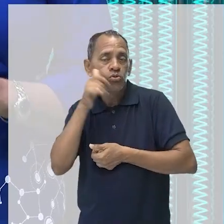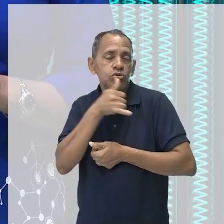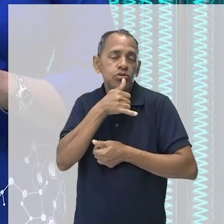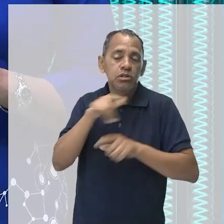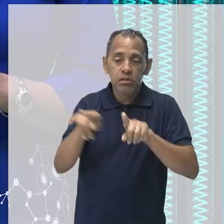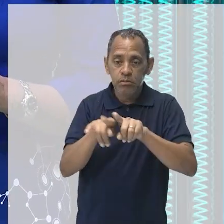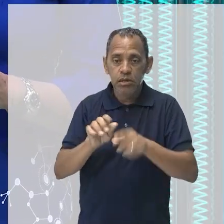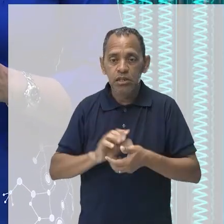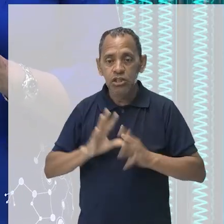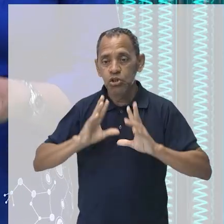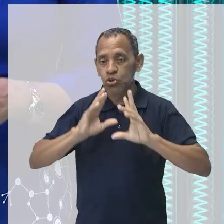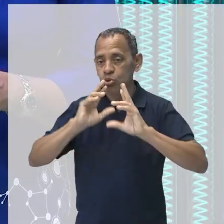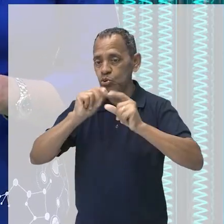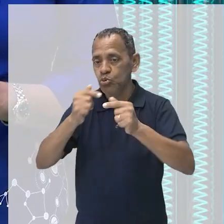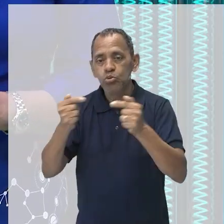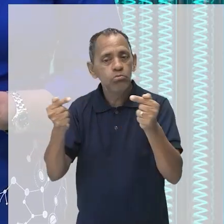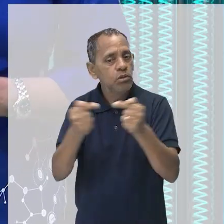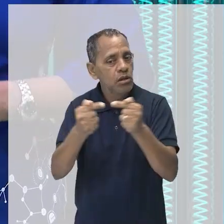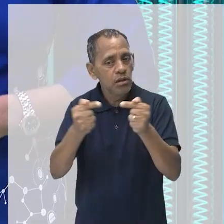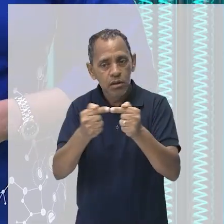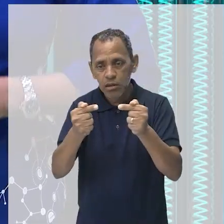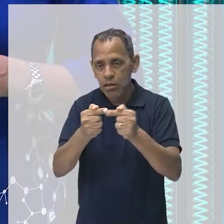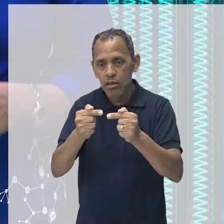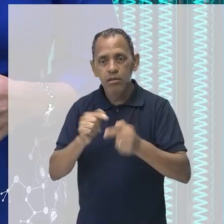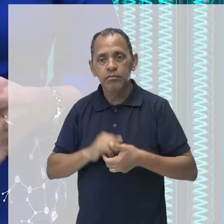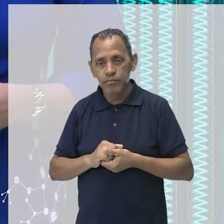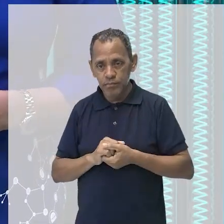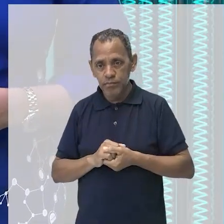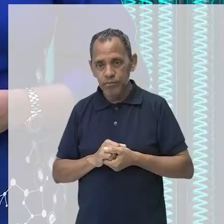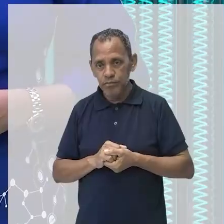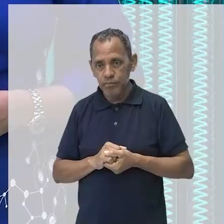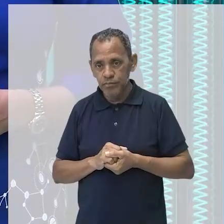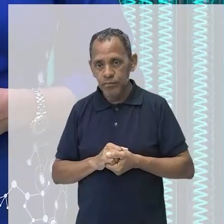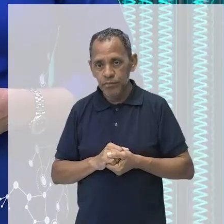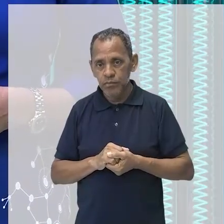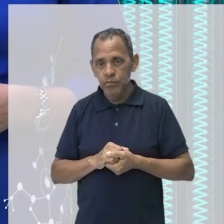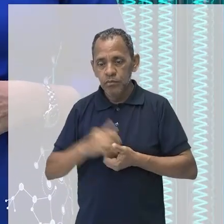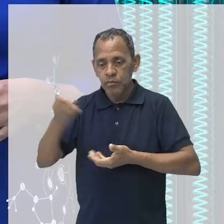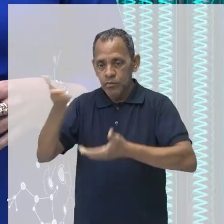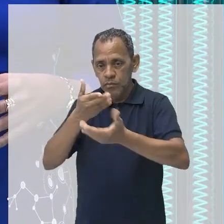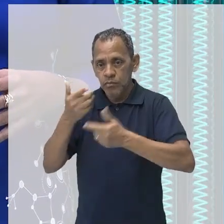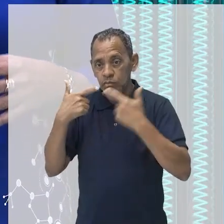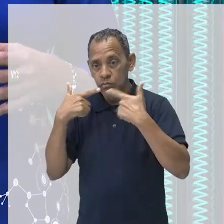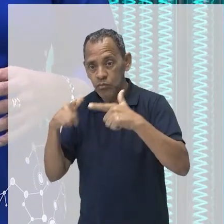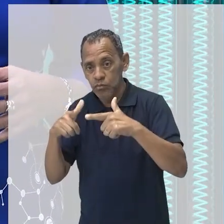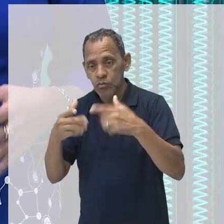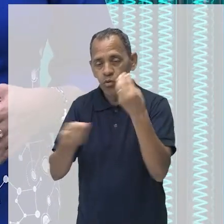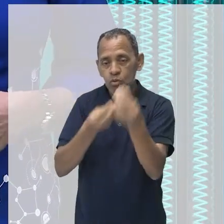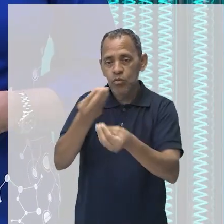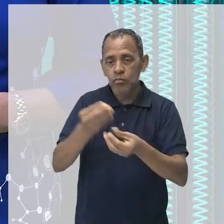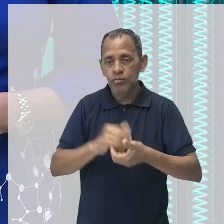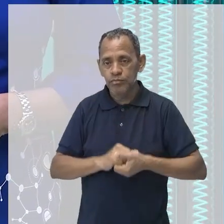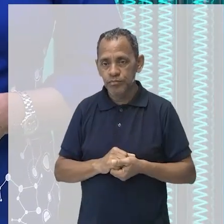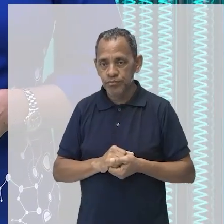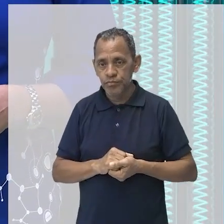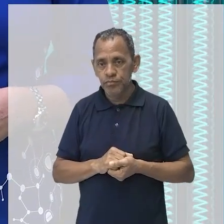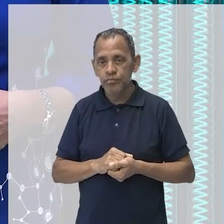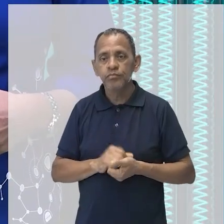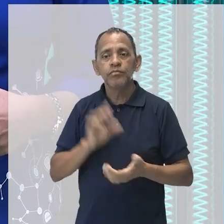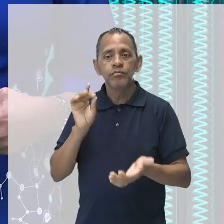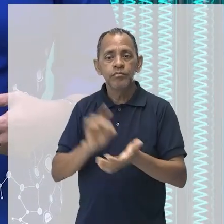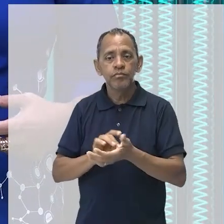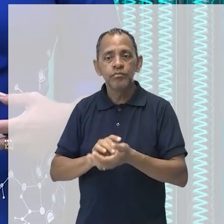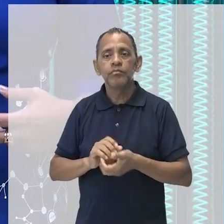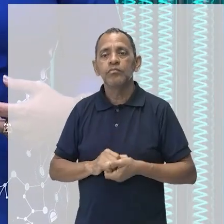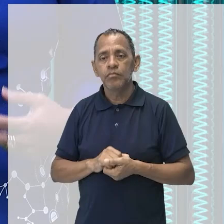tudo isso tem que estar em harmonia. Então, a interação das linguagens. A verdadeira magia